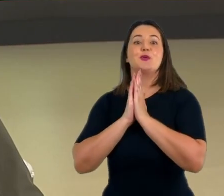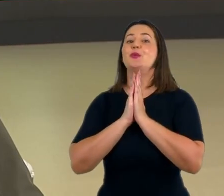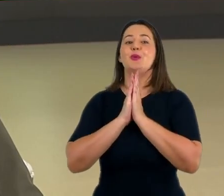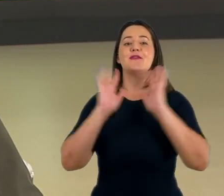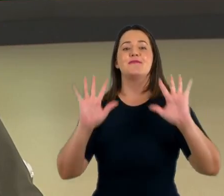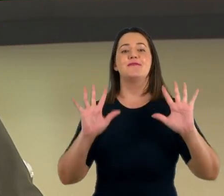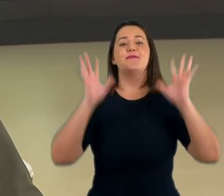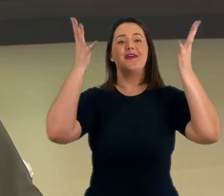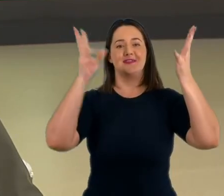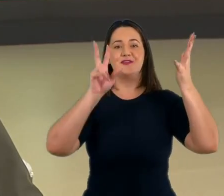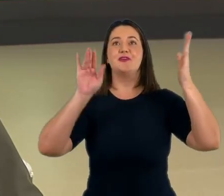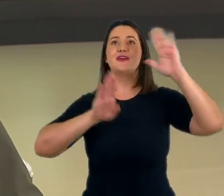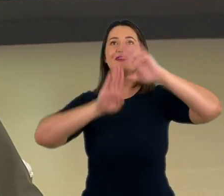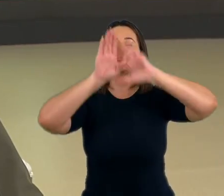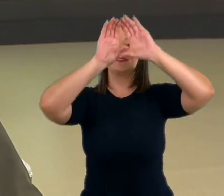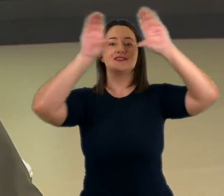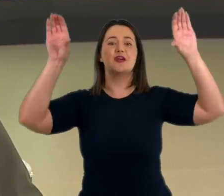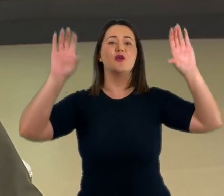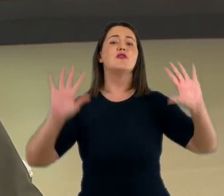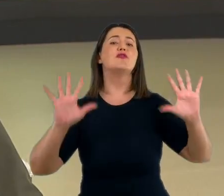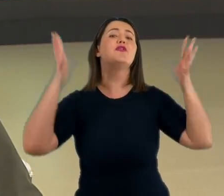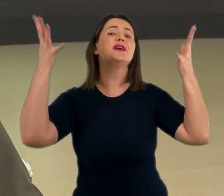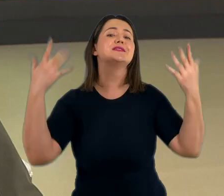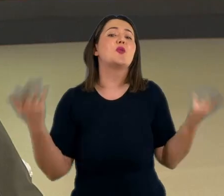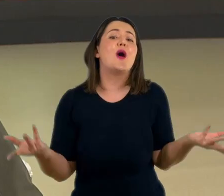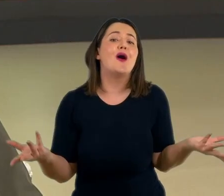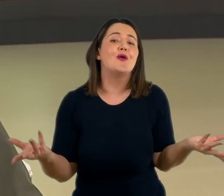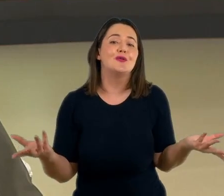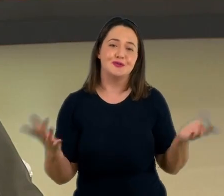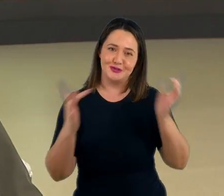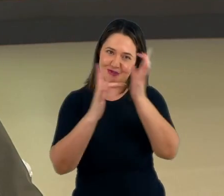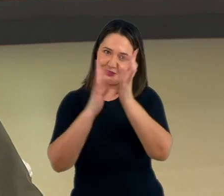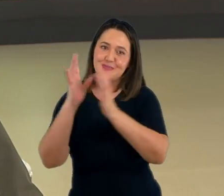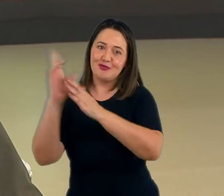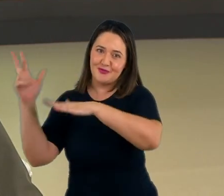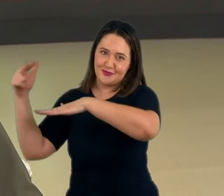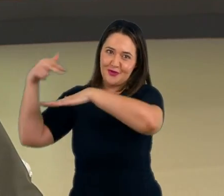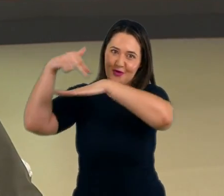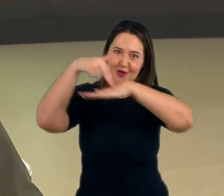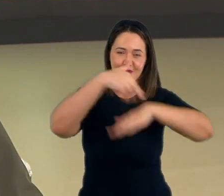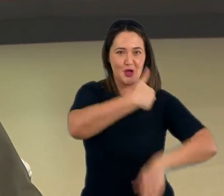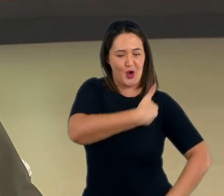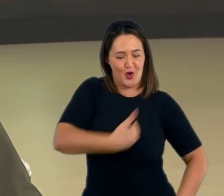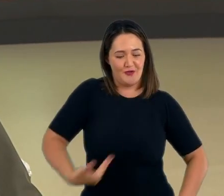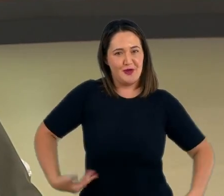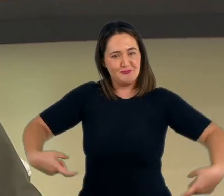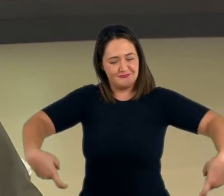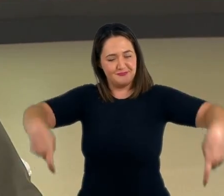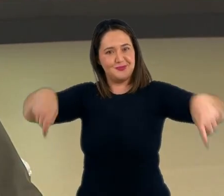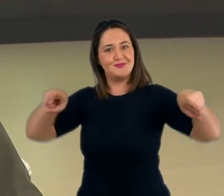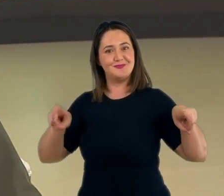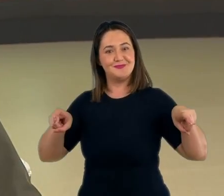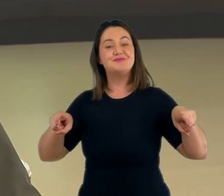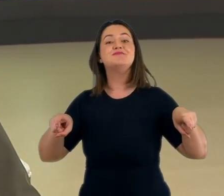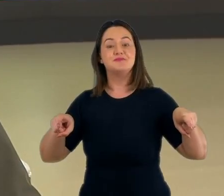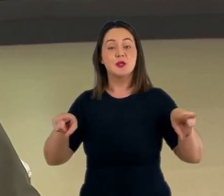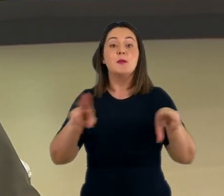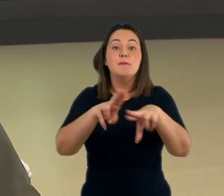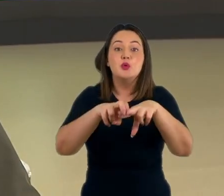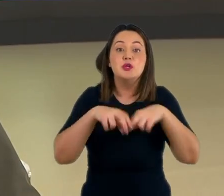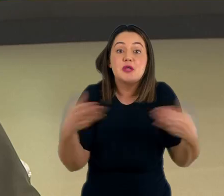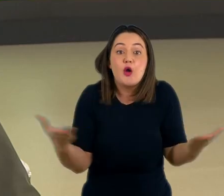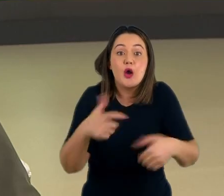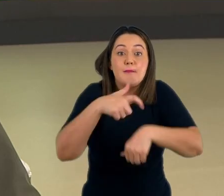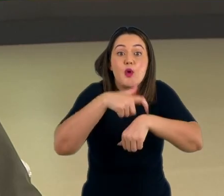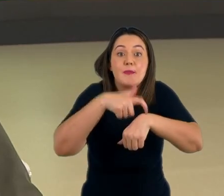a grande festa que ocorrerá no céu. Que festa? O triunfo final do bem. A postura de humildade e